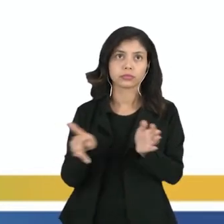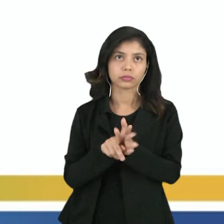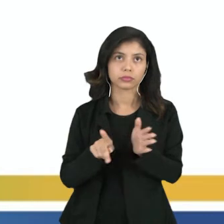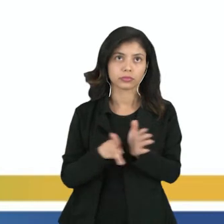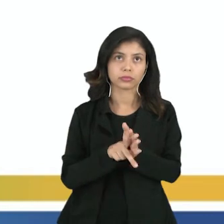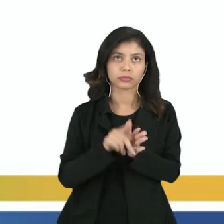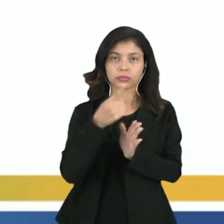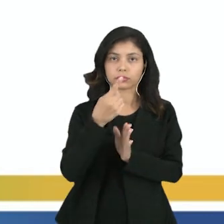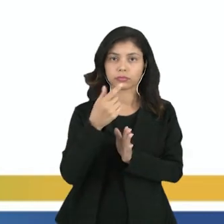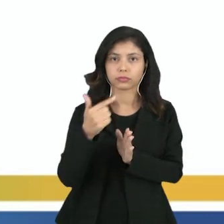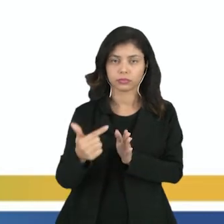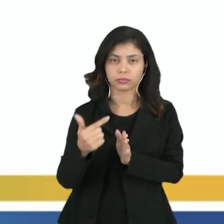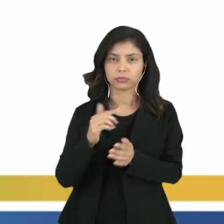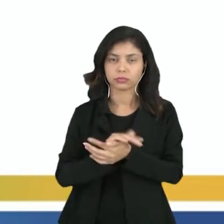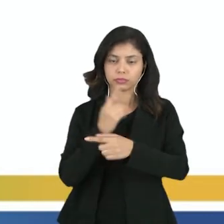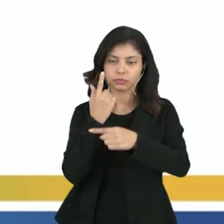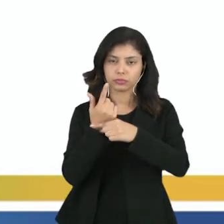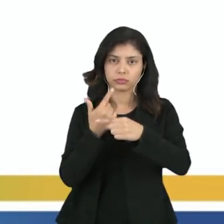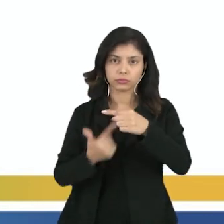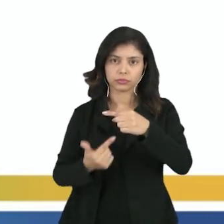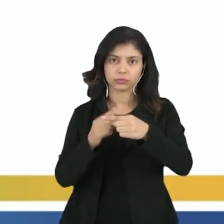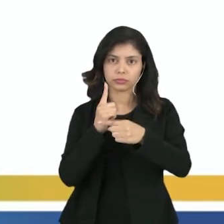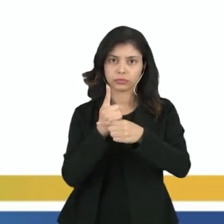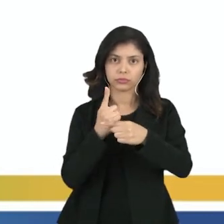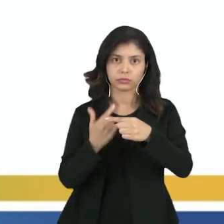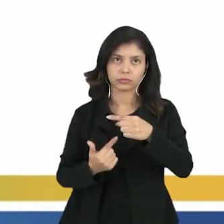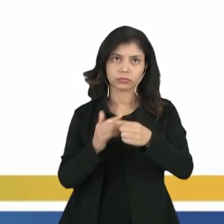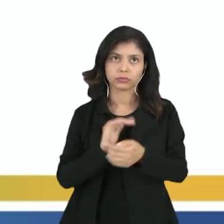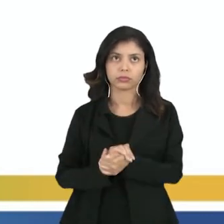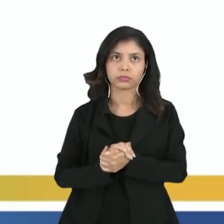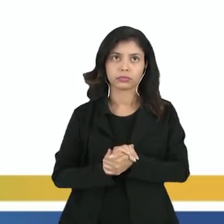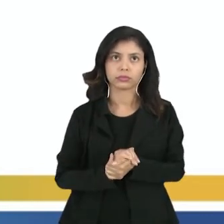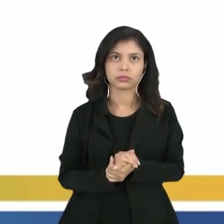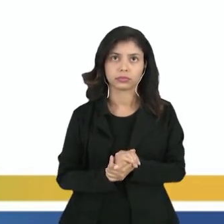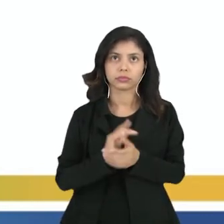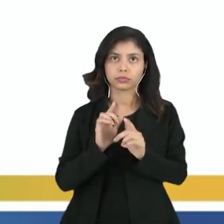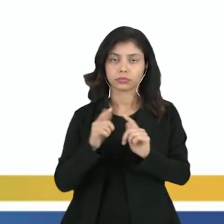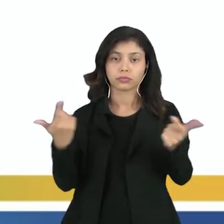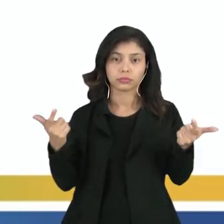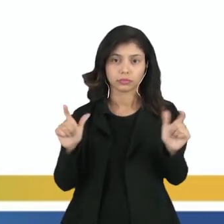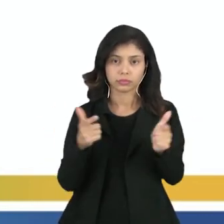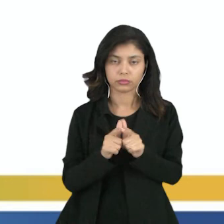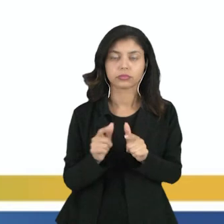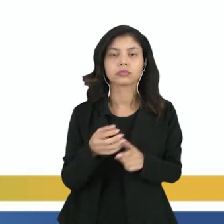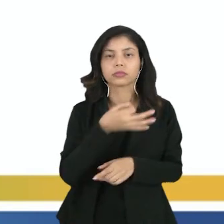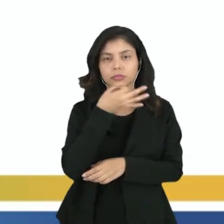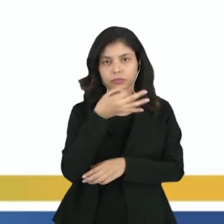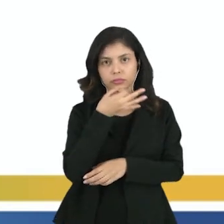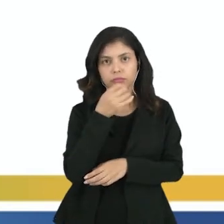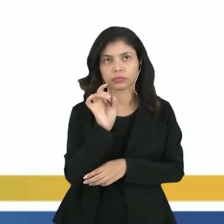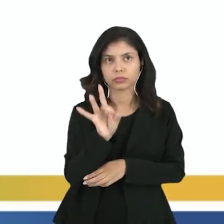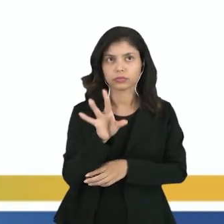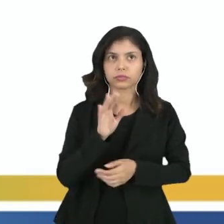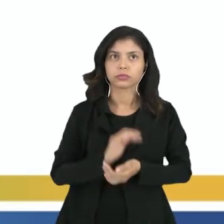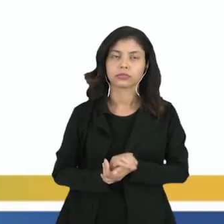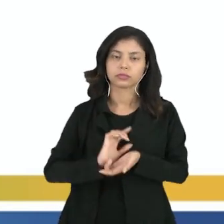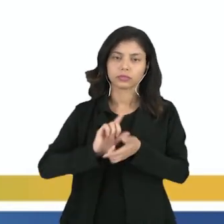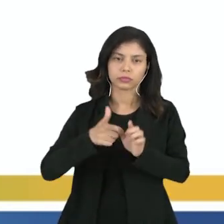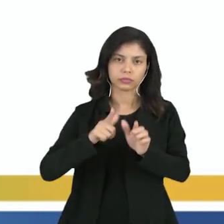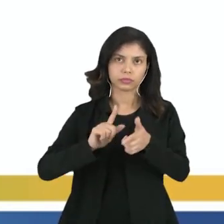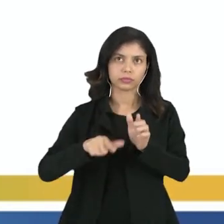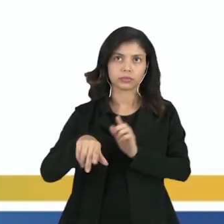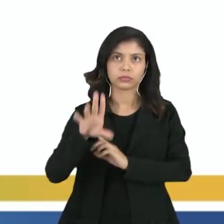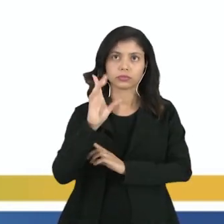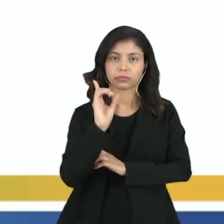vamos estar tratando de uma função decrescente. E a única opção que tem uma base igual